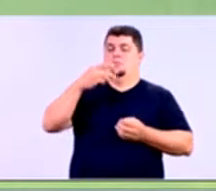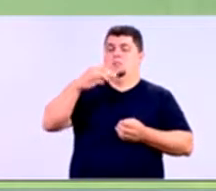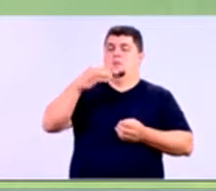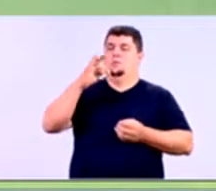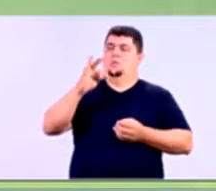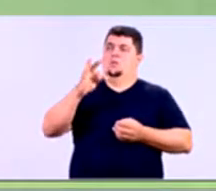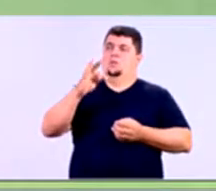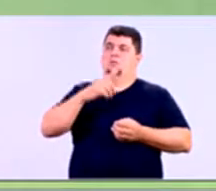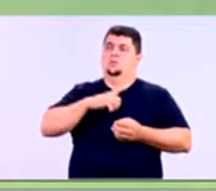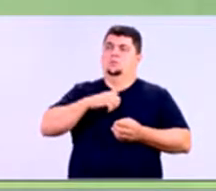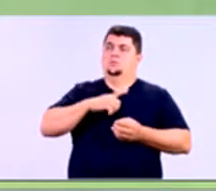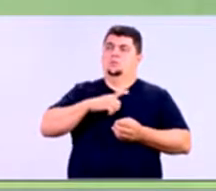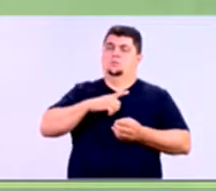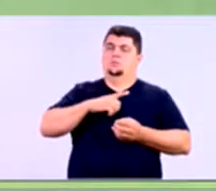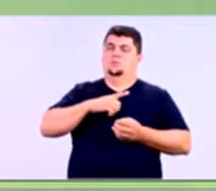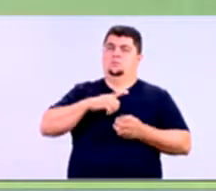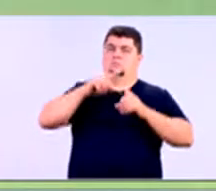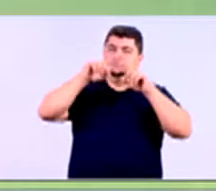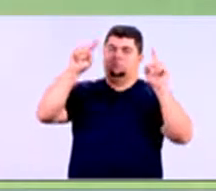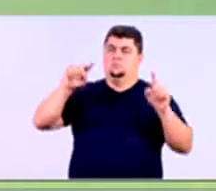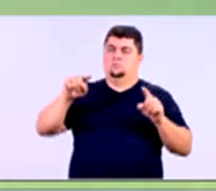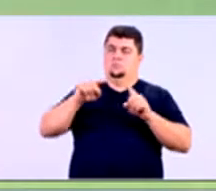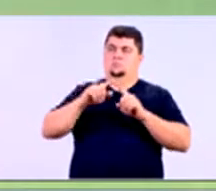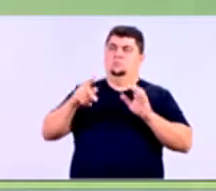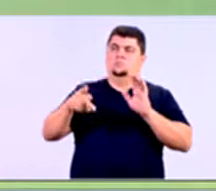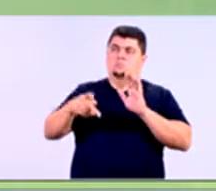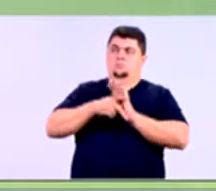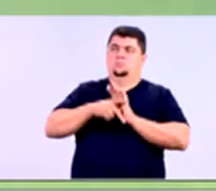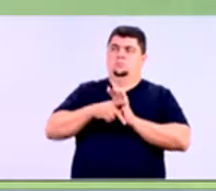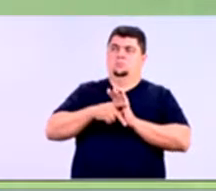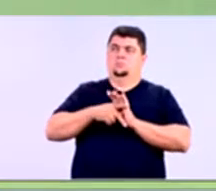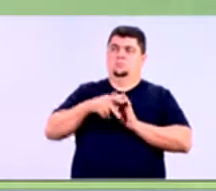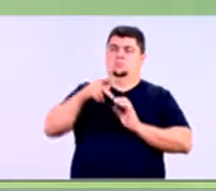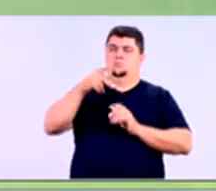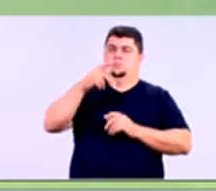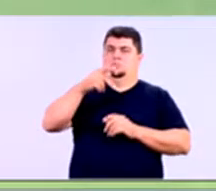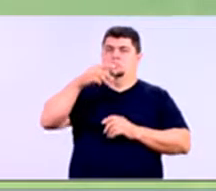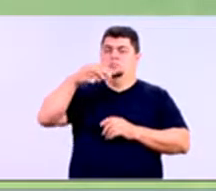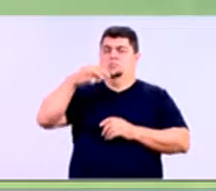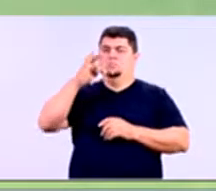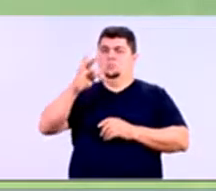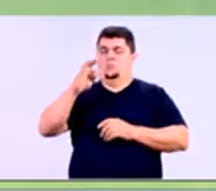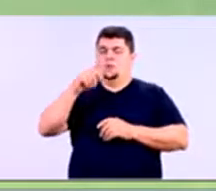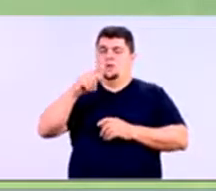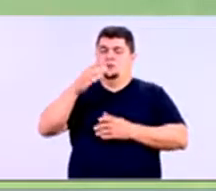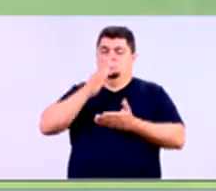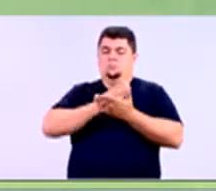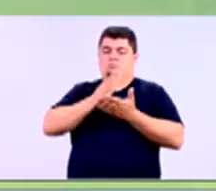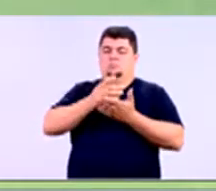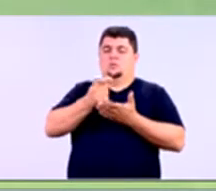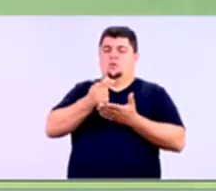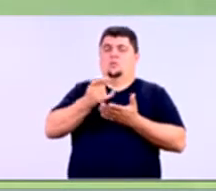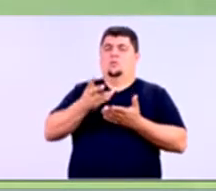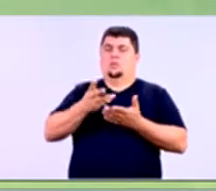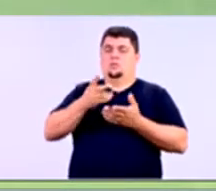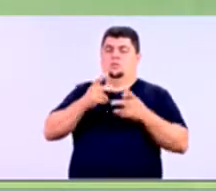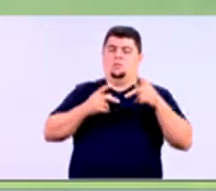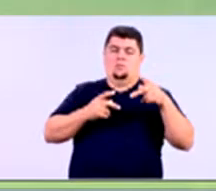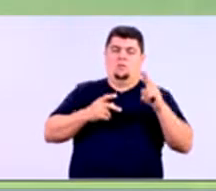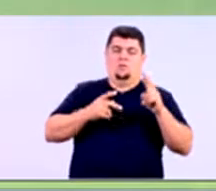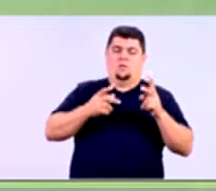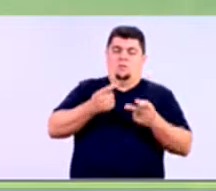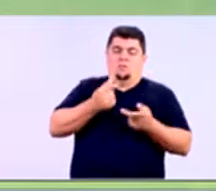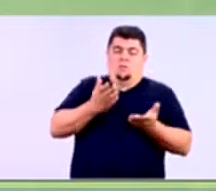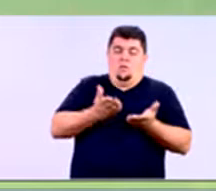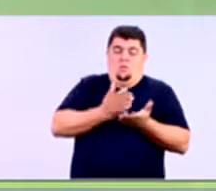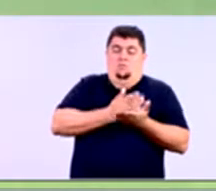PV, eu tenho a expressão a seguir, onde PMT é o valor das prestações, PV é o valor presente,